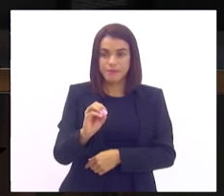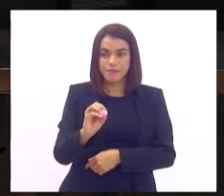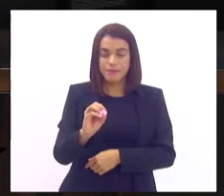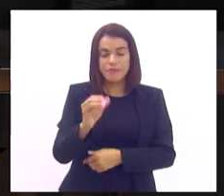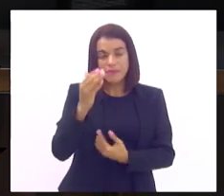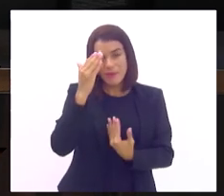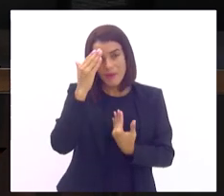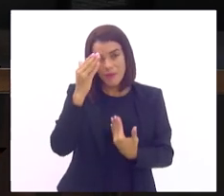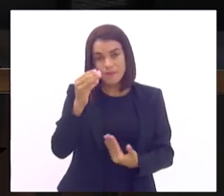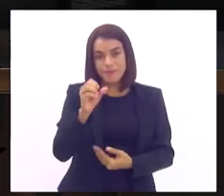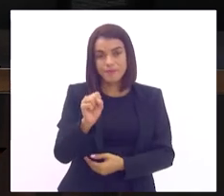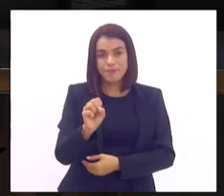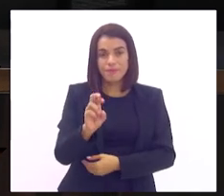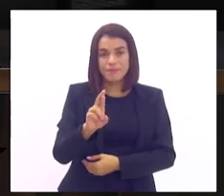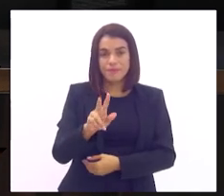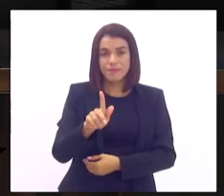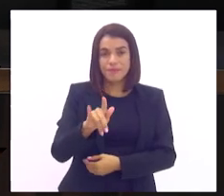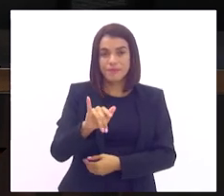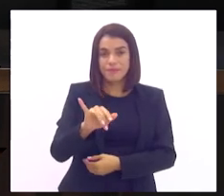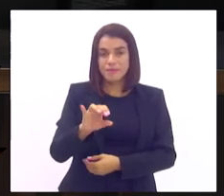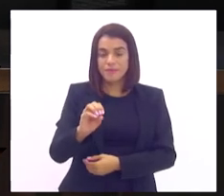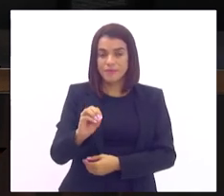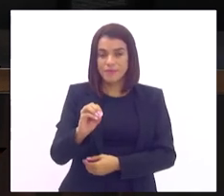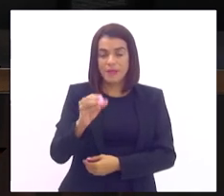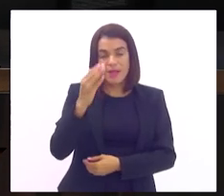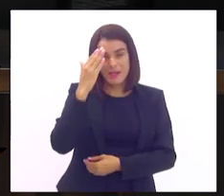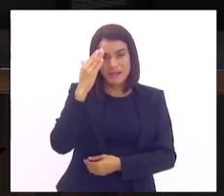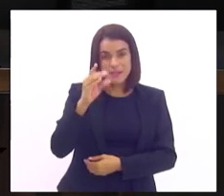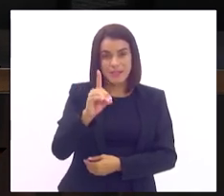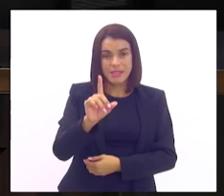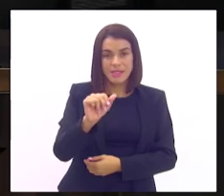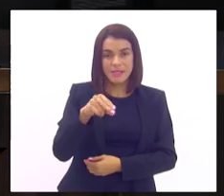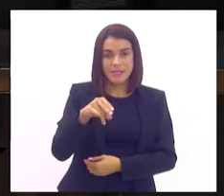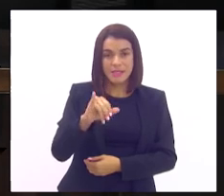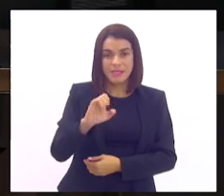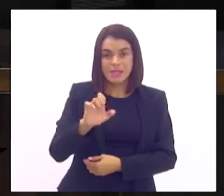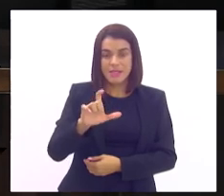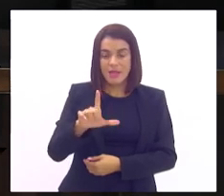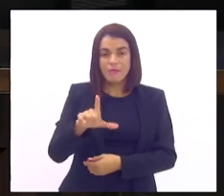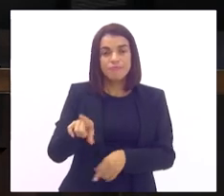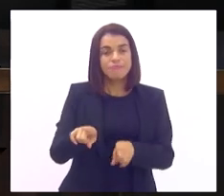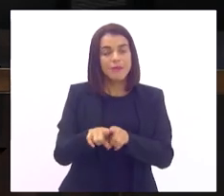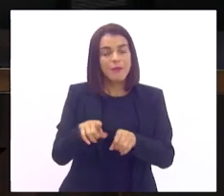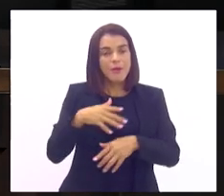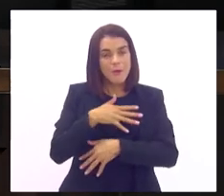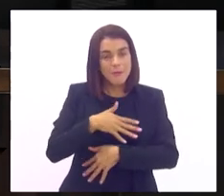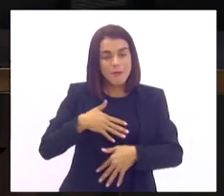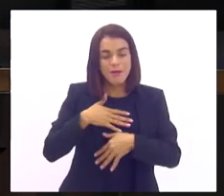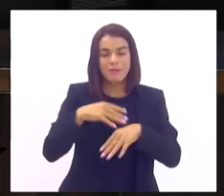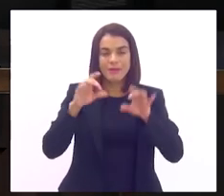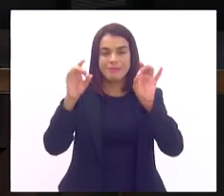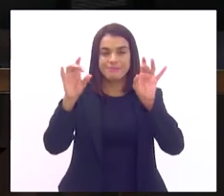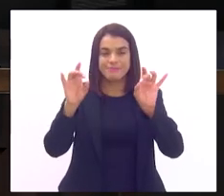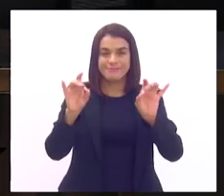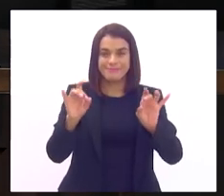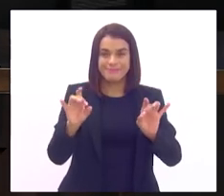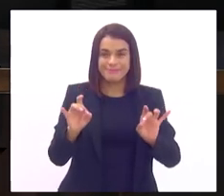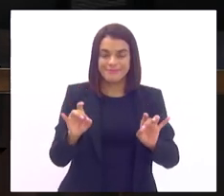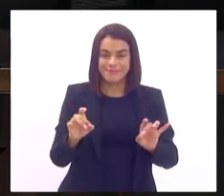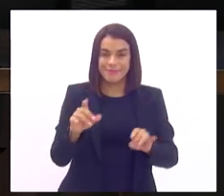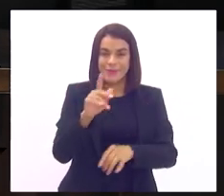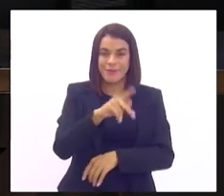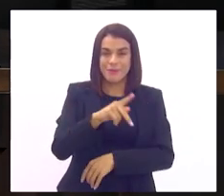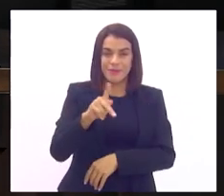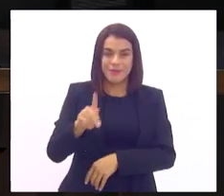ao Sérgio Ribeiro, agradecer ao Daniel Mesquita e cumprimentar especialmente também, né, o